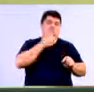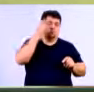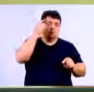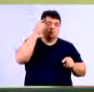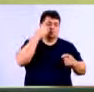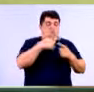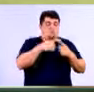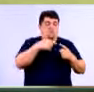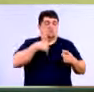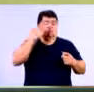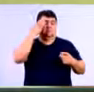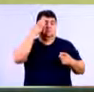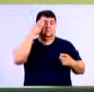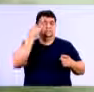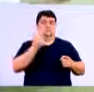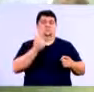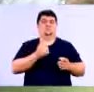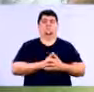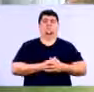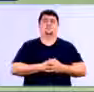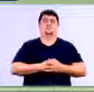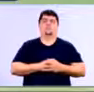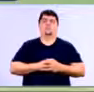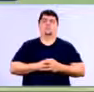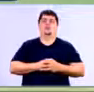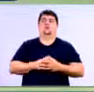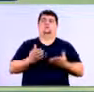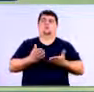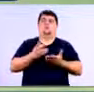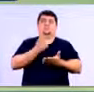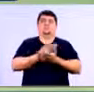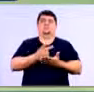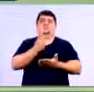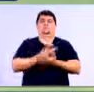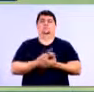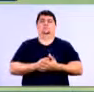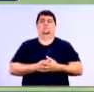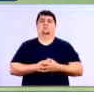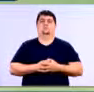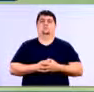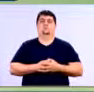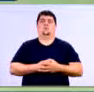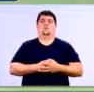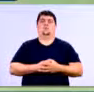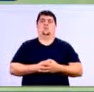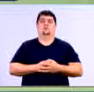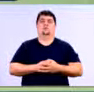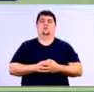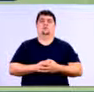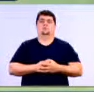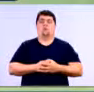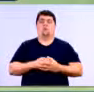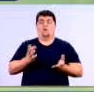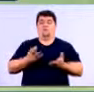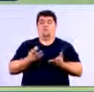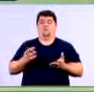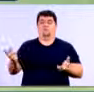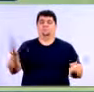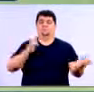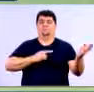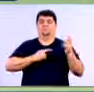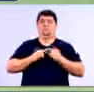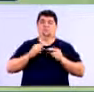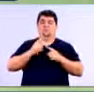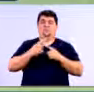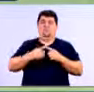ligado ao sistema. E agora, dando continuidade, existe o nosso retorno. O único motivo para a gente correr